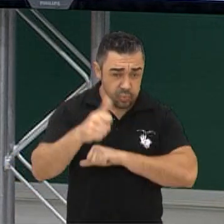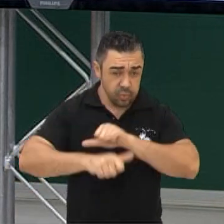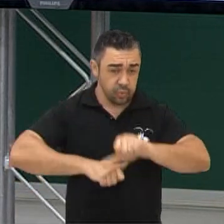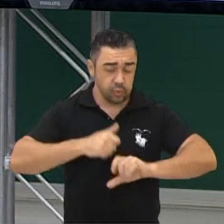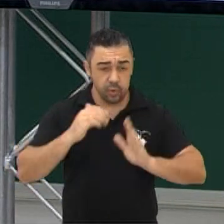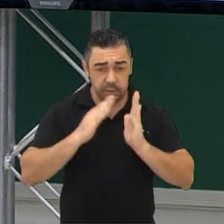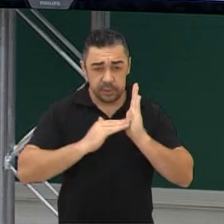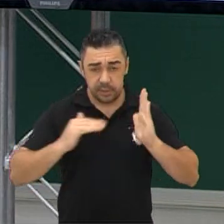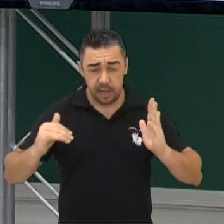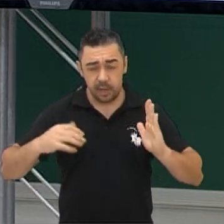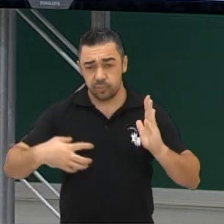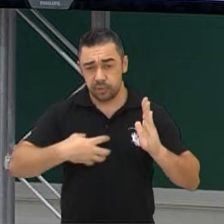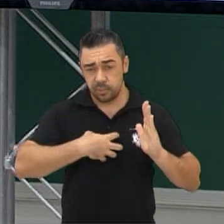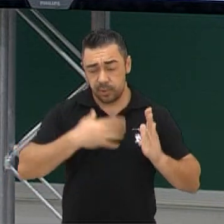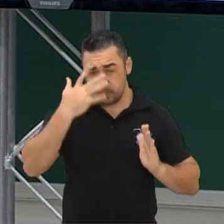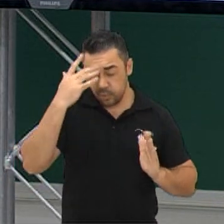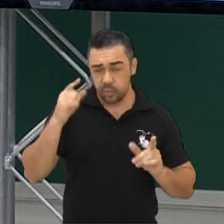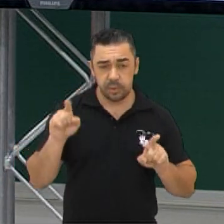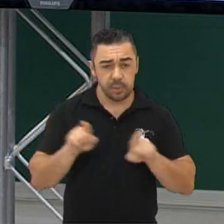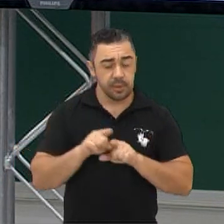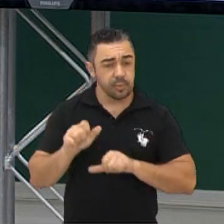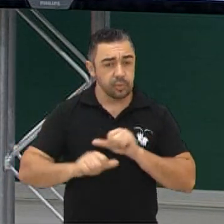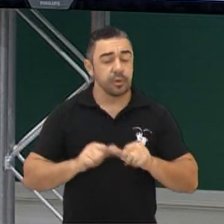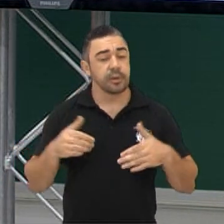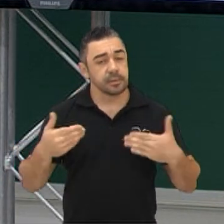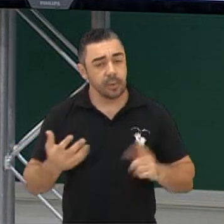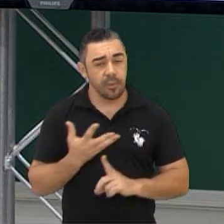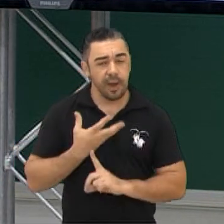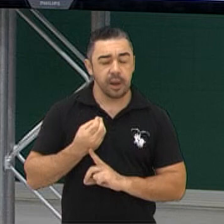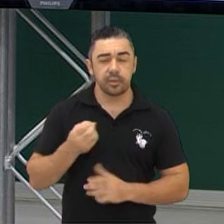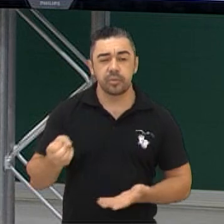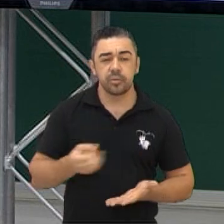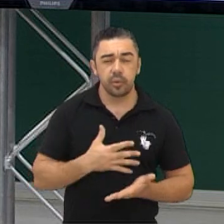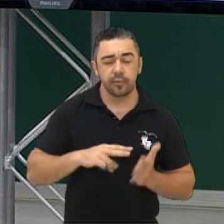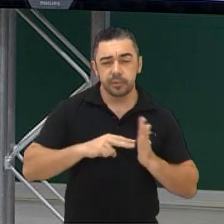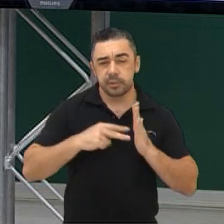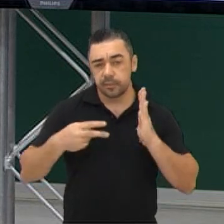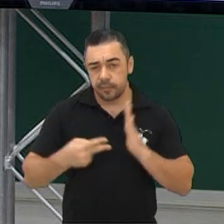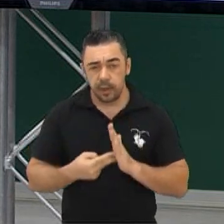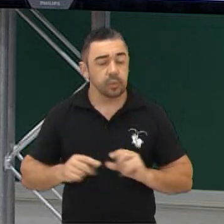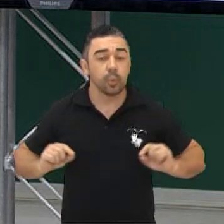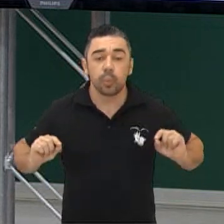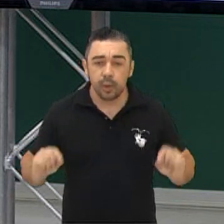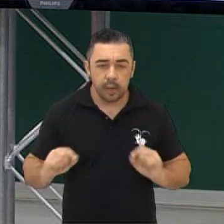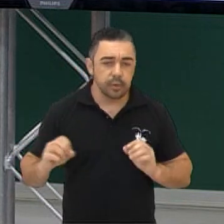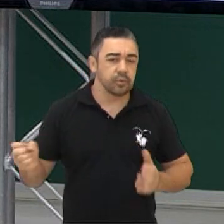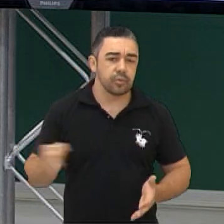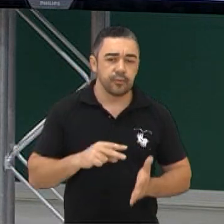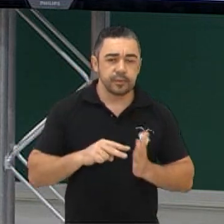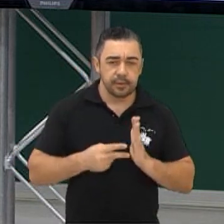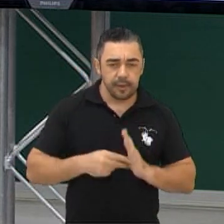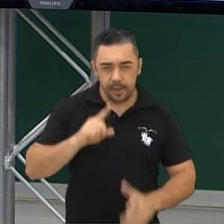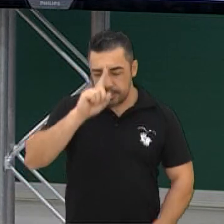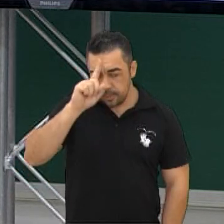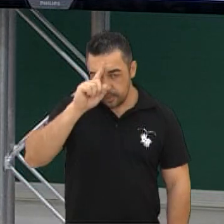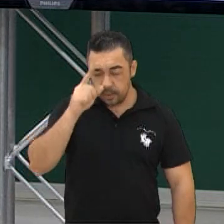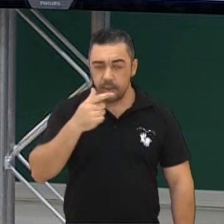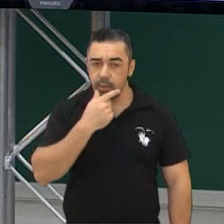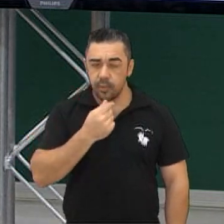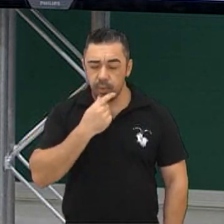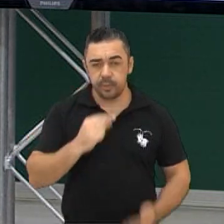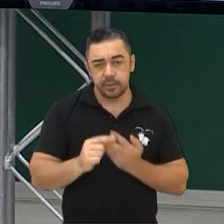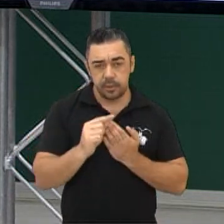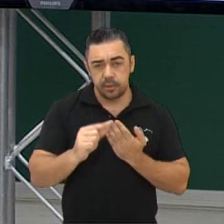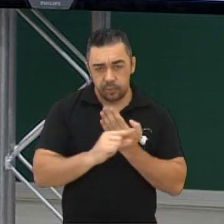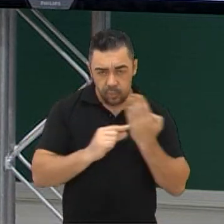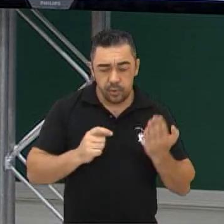sentimento das pessoas que mudou, a arte também teve a necessidade de trazer um novo significado. Esse novo significado foi o quê? Através da ideia. O escritor Saul Levitt, ele